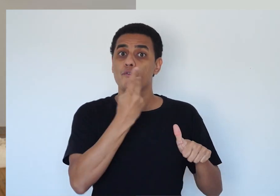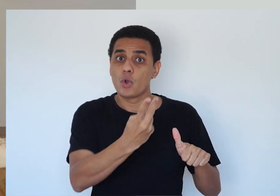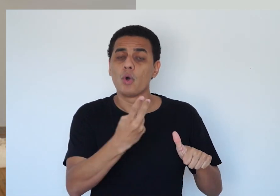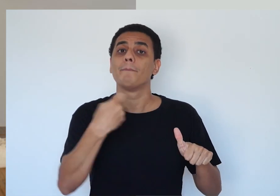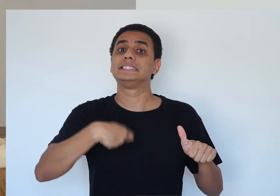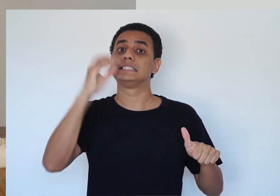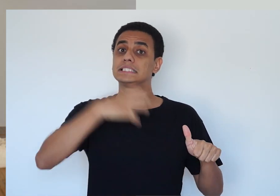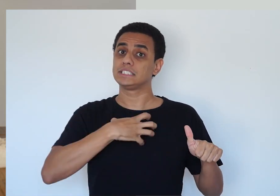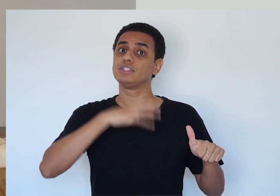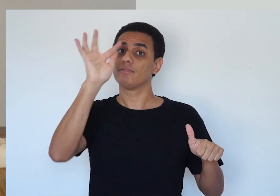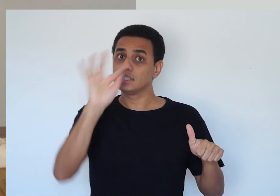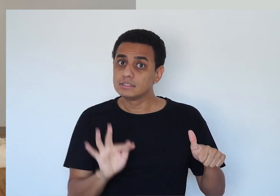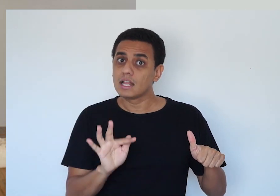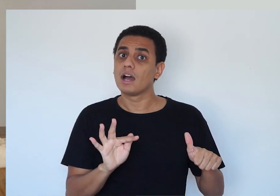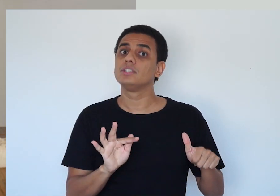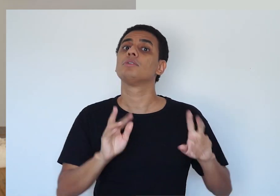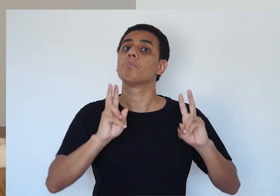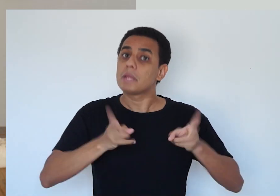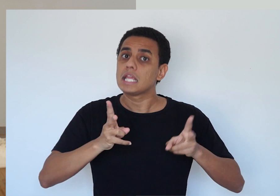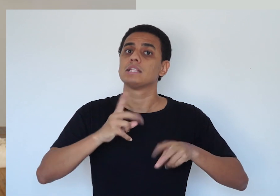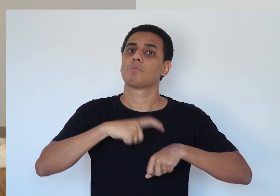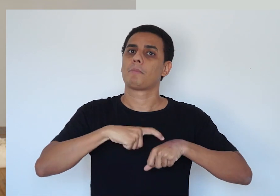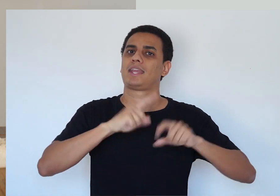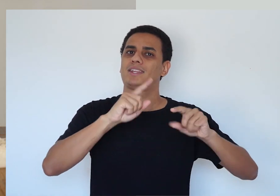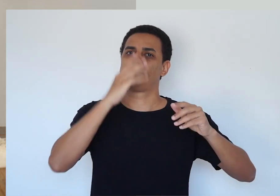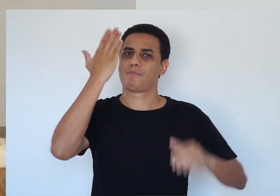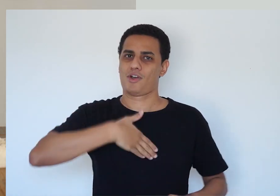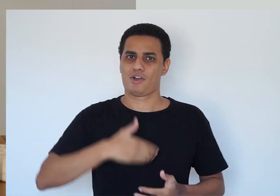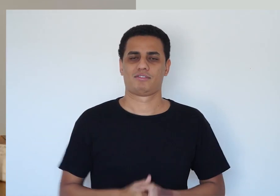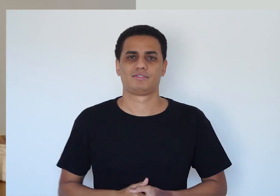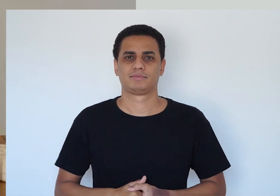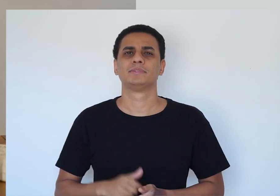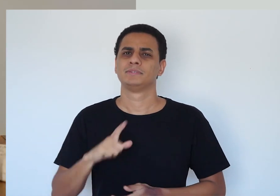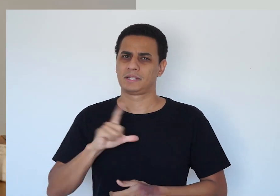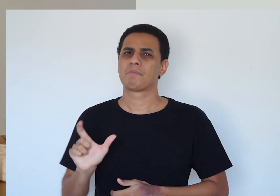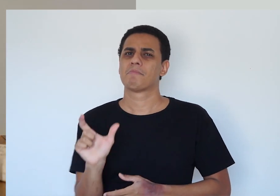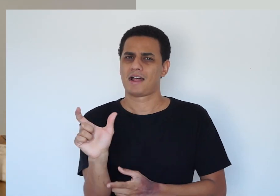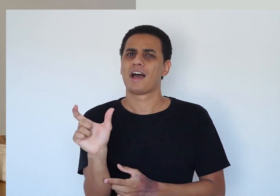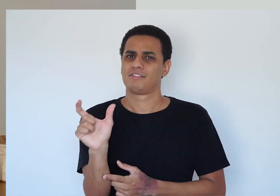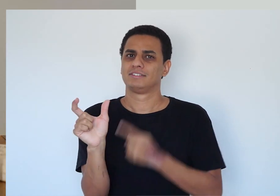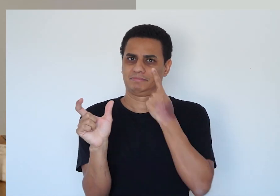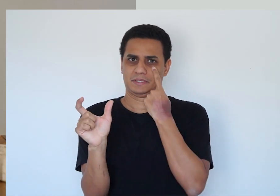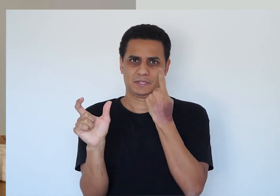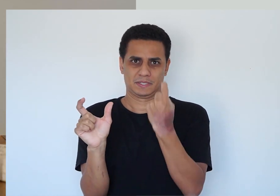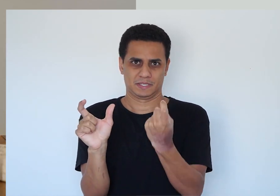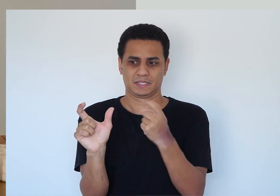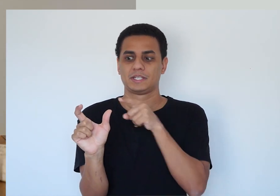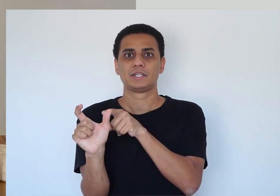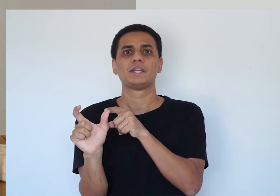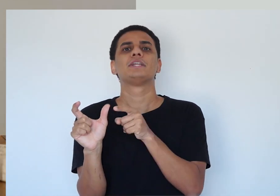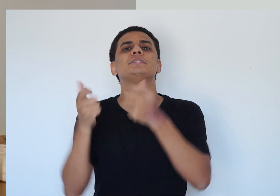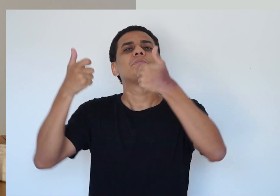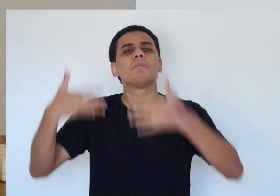de grande alegria o passarmos por diversas provações. Essa palavra é muito interessante, variadas,